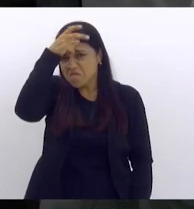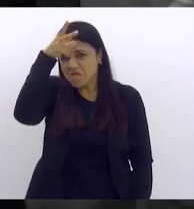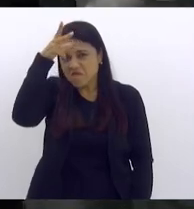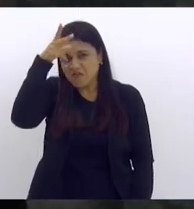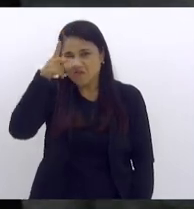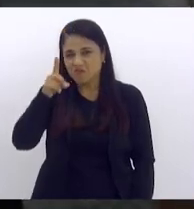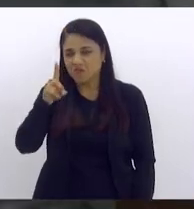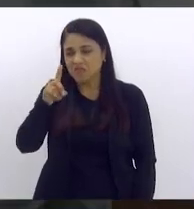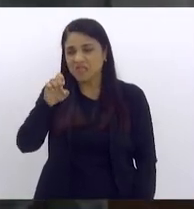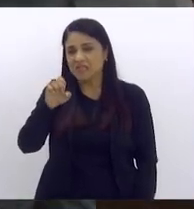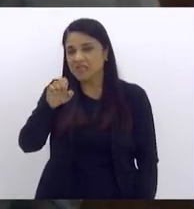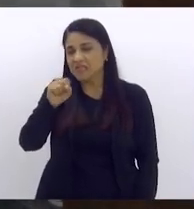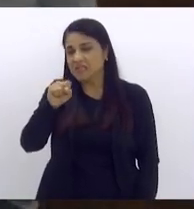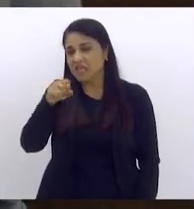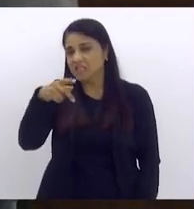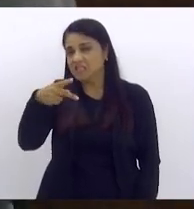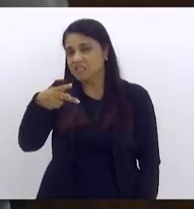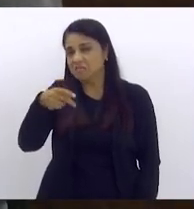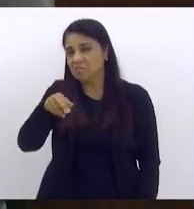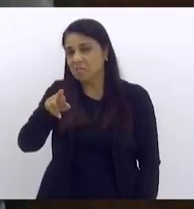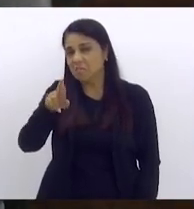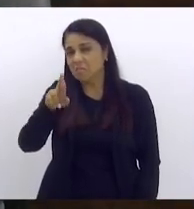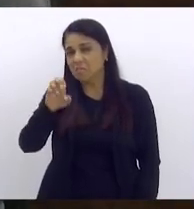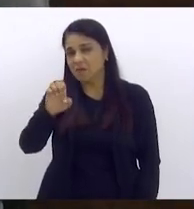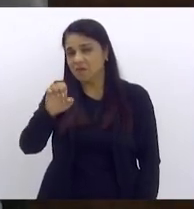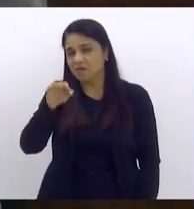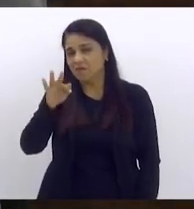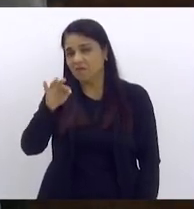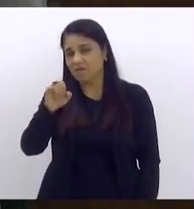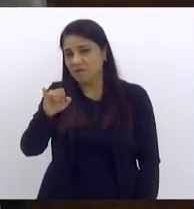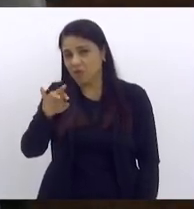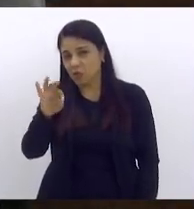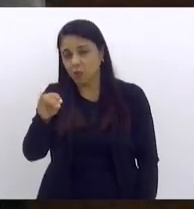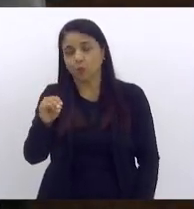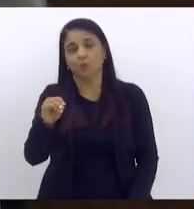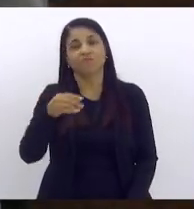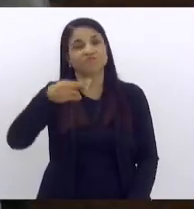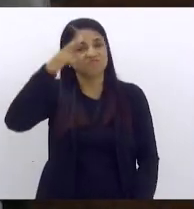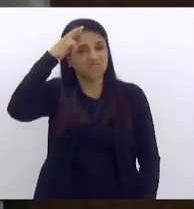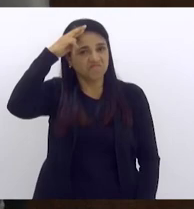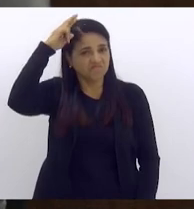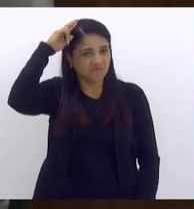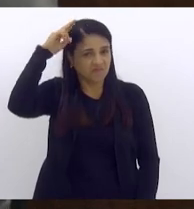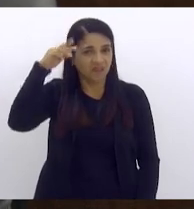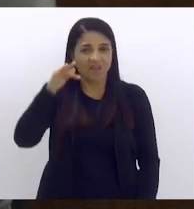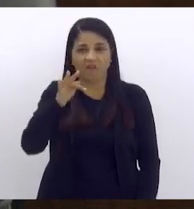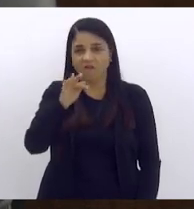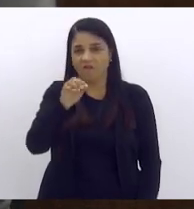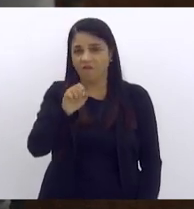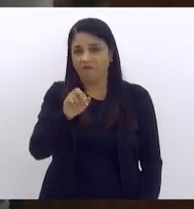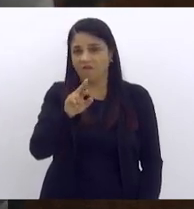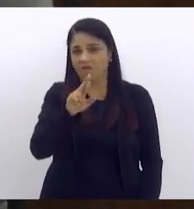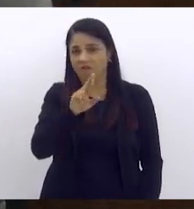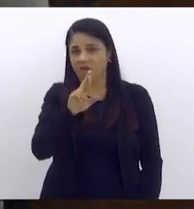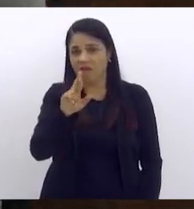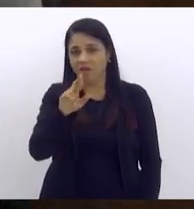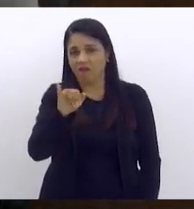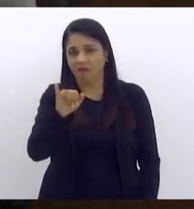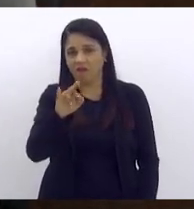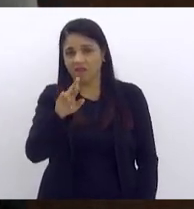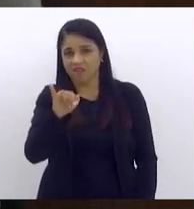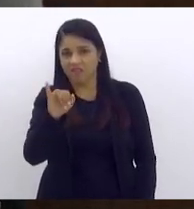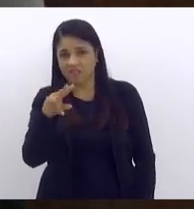Renan Ferreirinha, do CPX, um incompetente que não tem condições morais